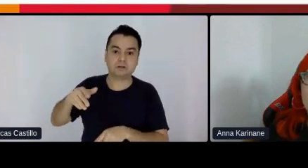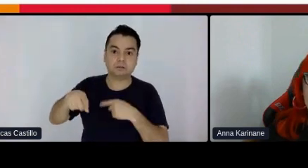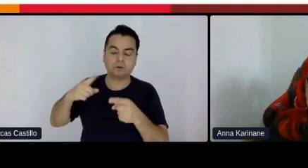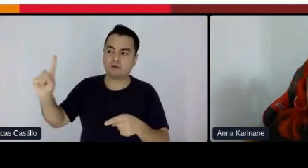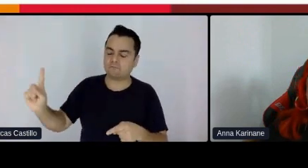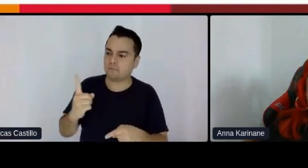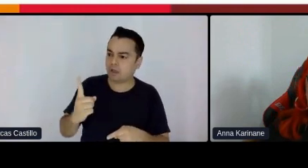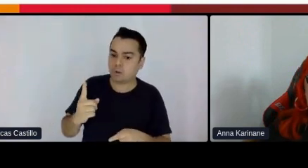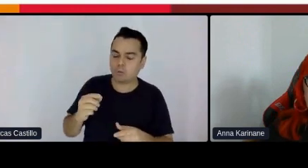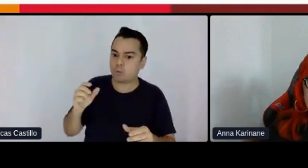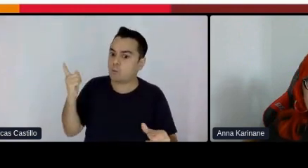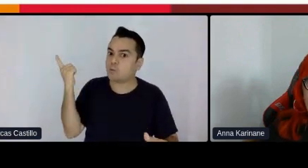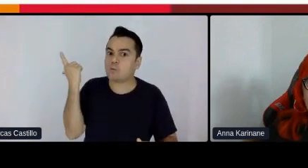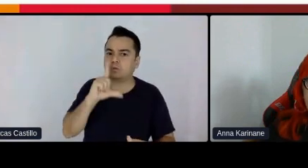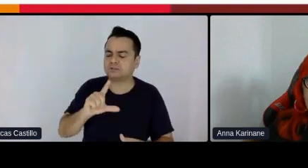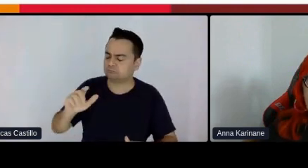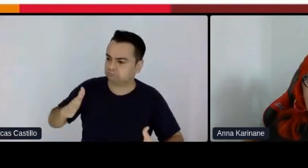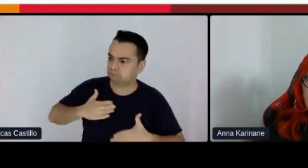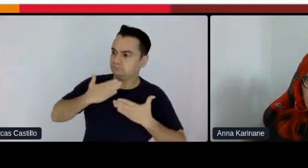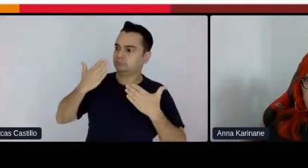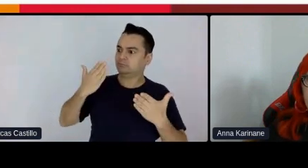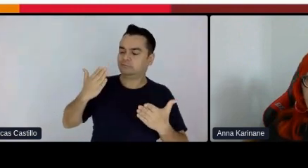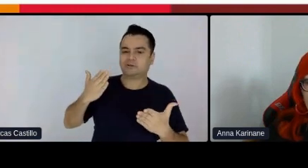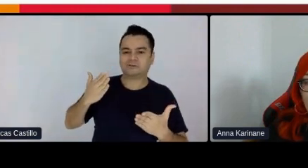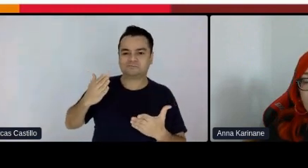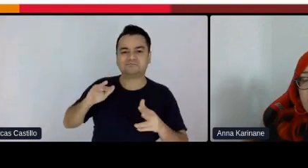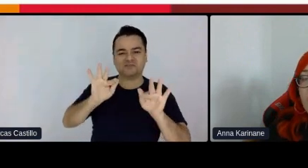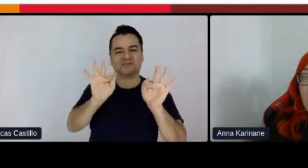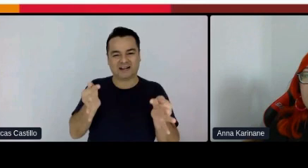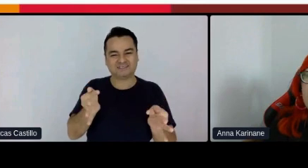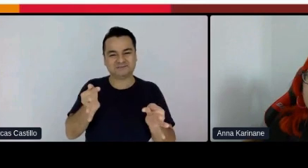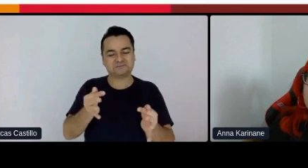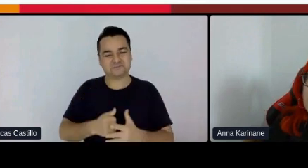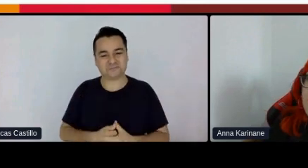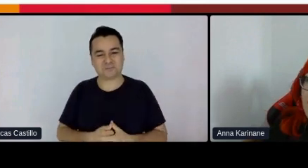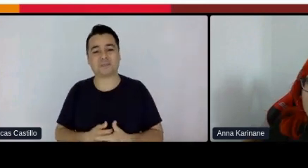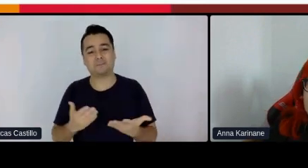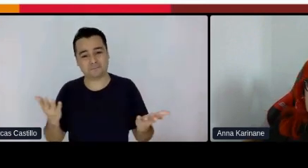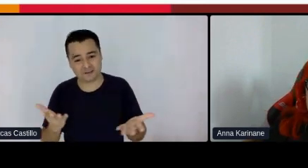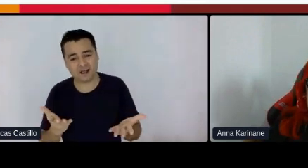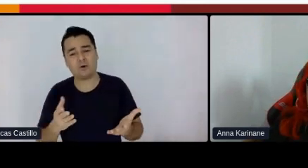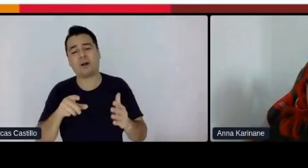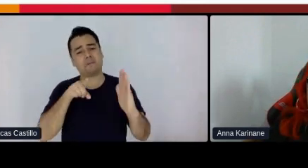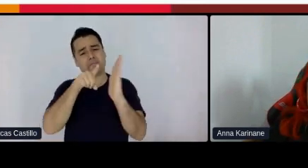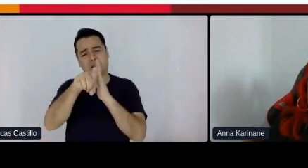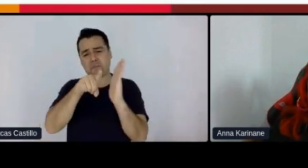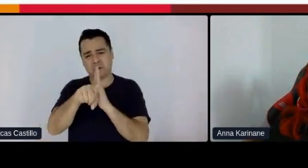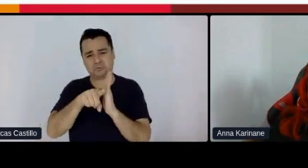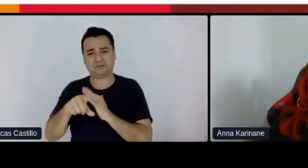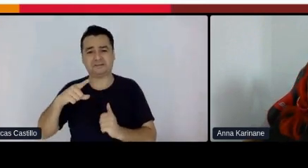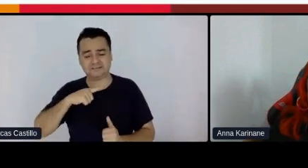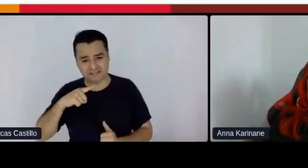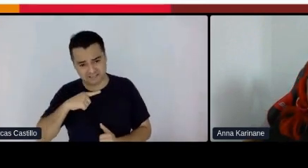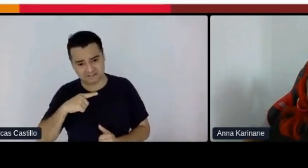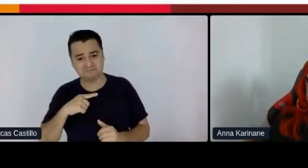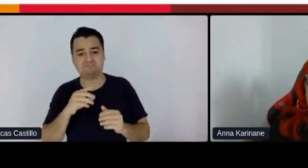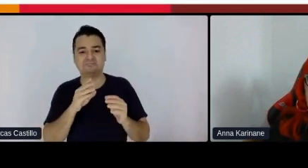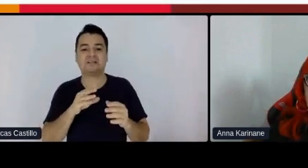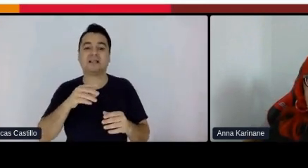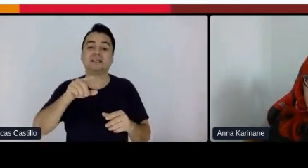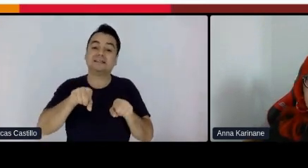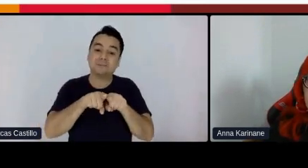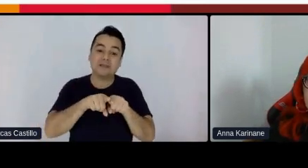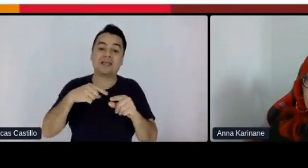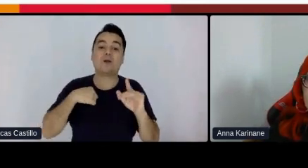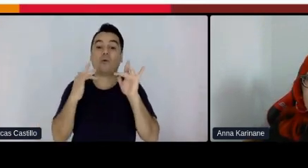ninguém consegue imaginar. Aqui eu deixo aberto o espaço para perguntas, pessoal, e eu trago os